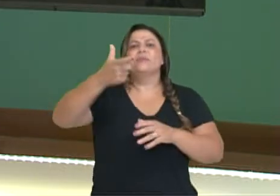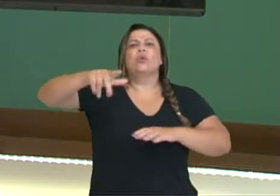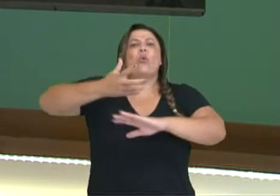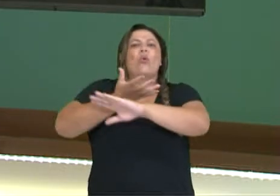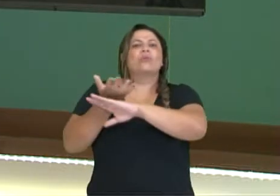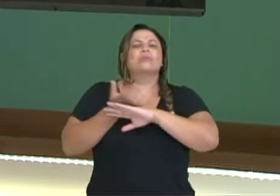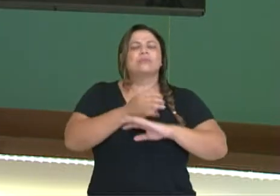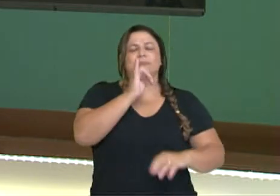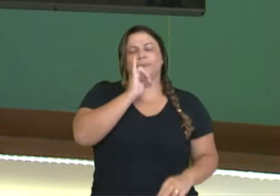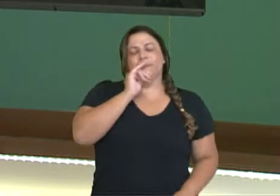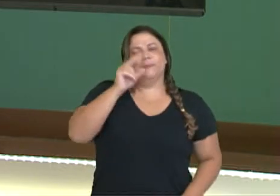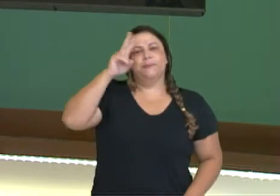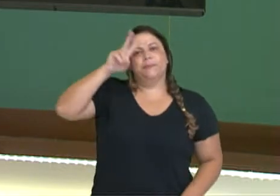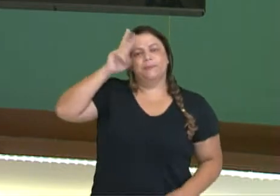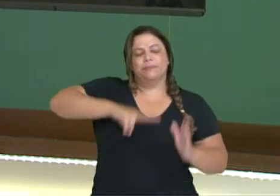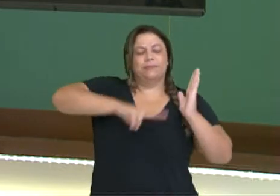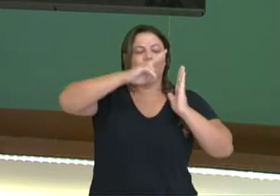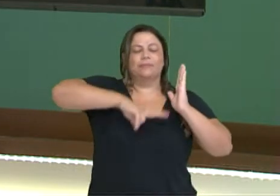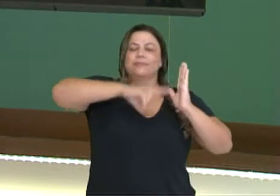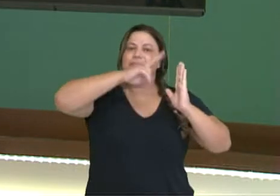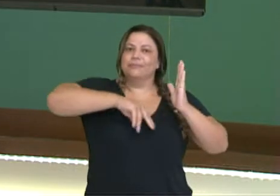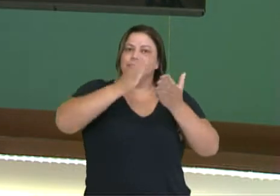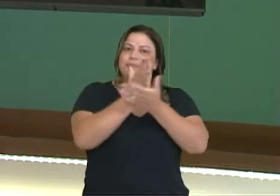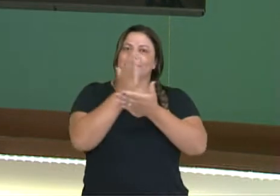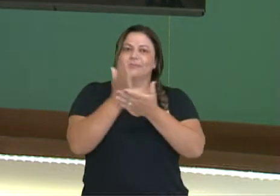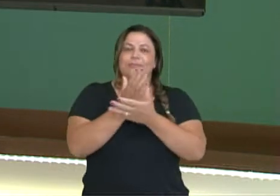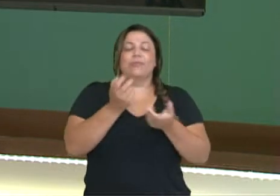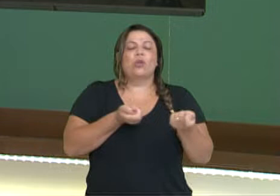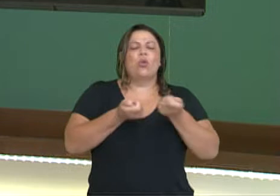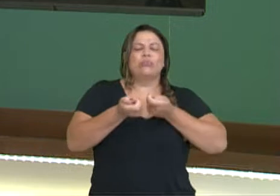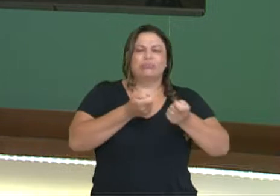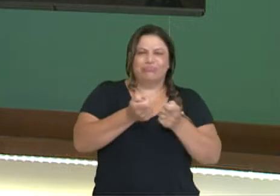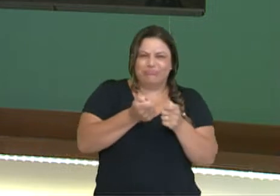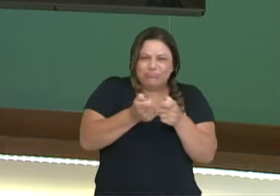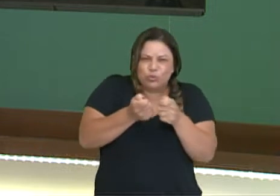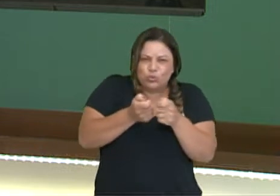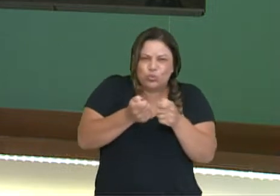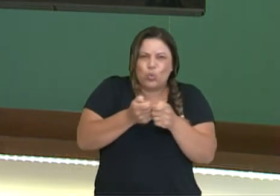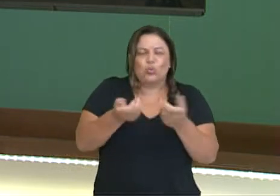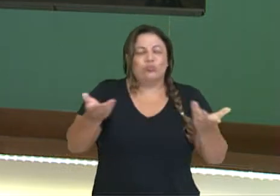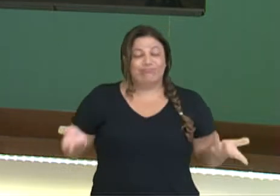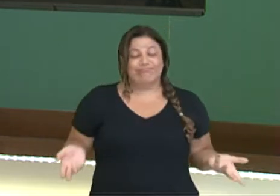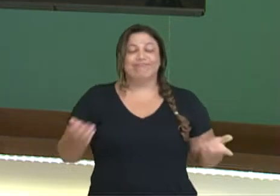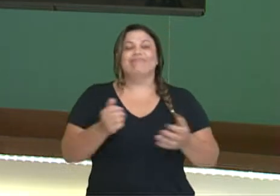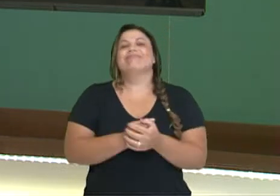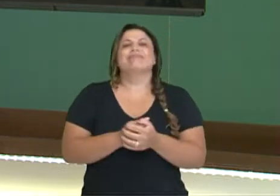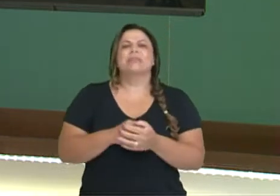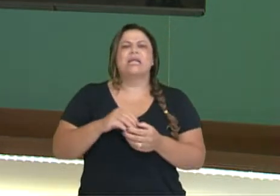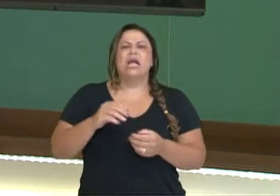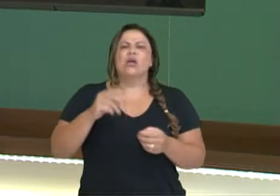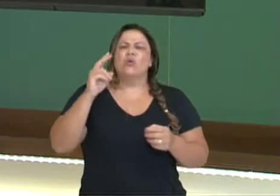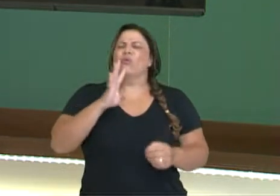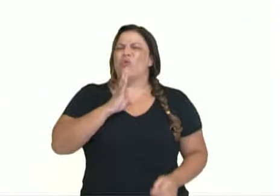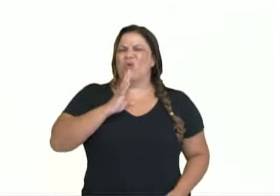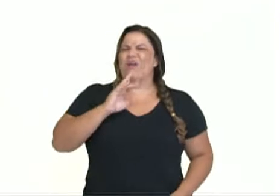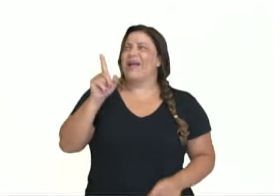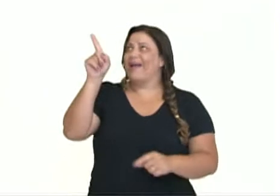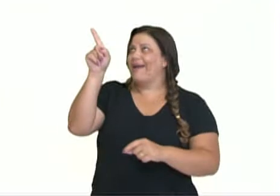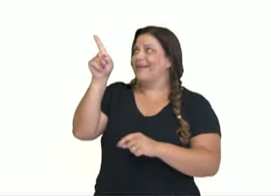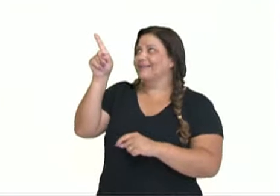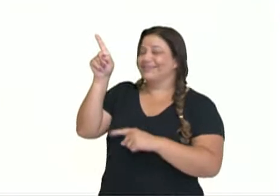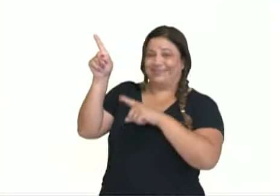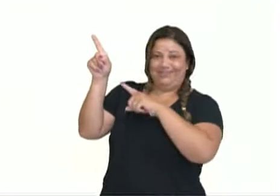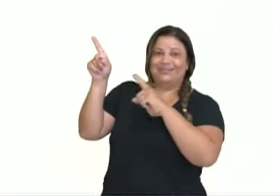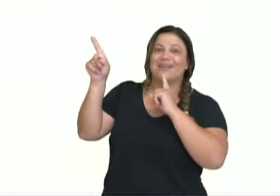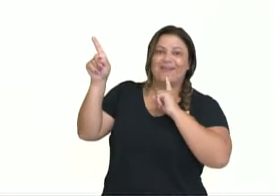como história, ou lendo algum livro, ou jogando algum jogo, enfim. Já ouviu falar em Mona Lisa? Olha ela aqui no canto.